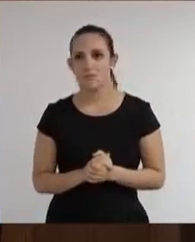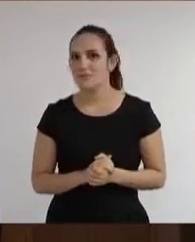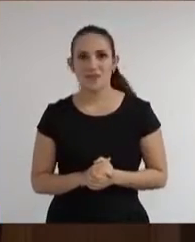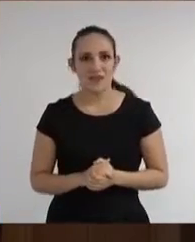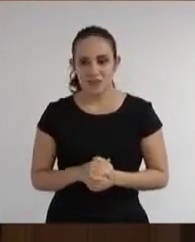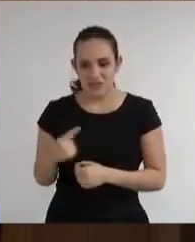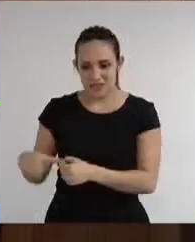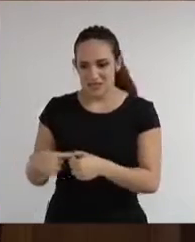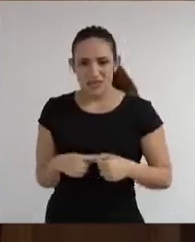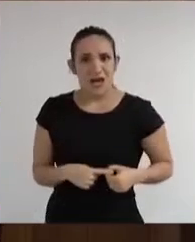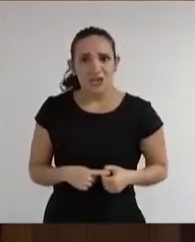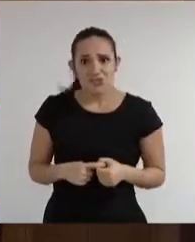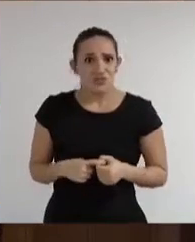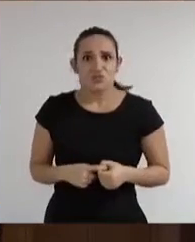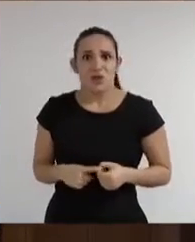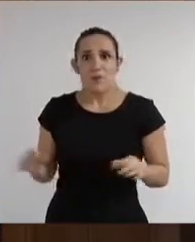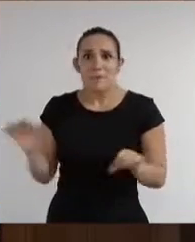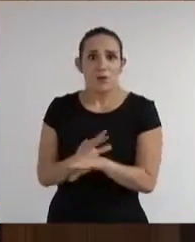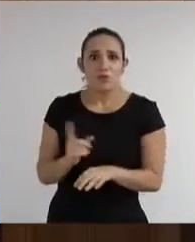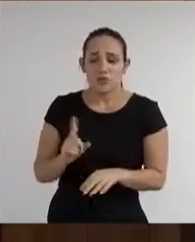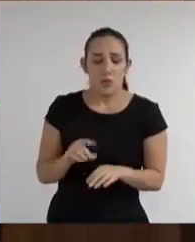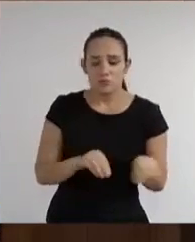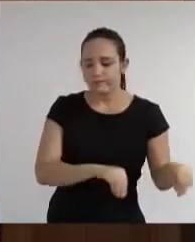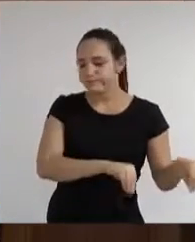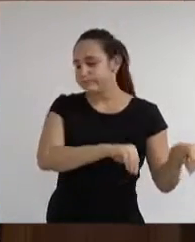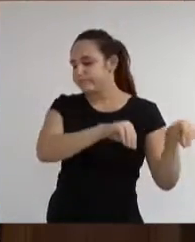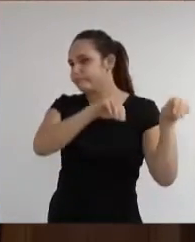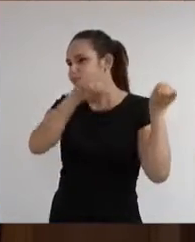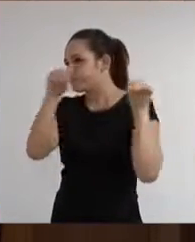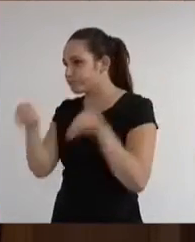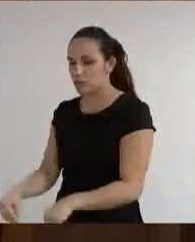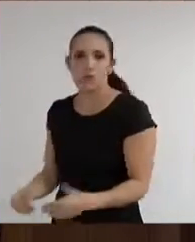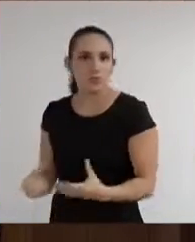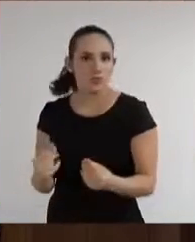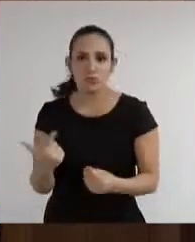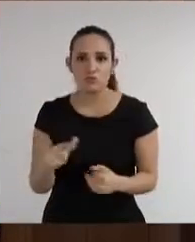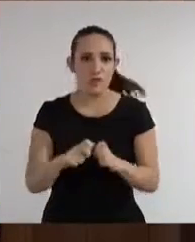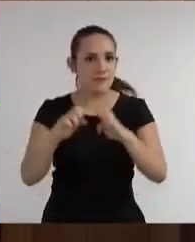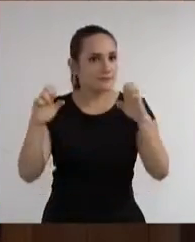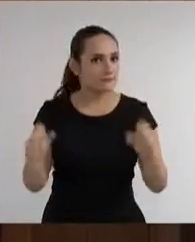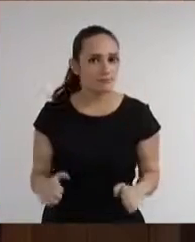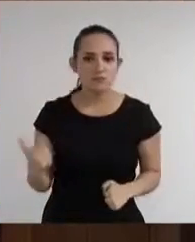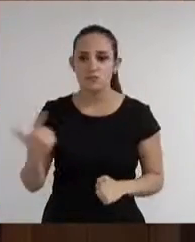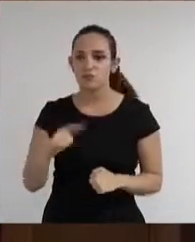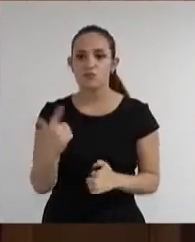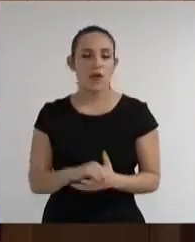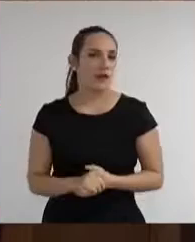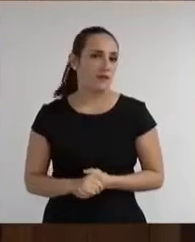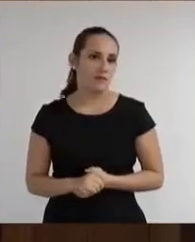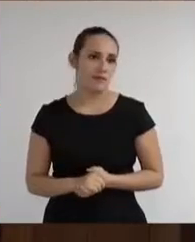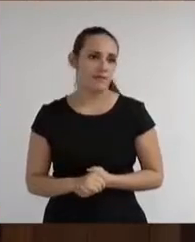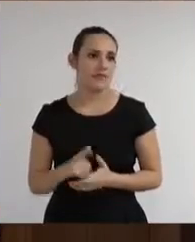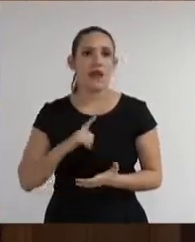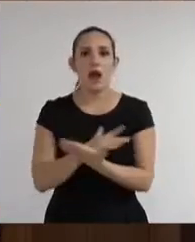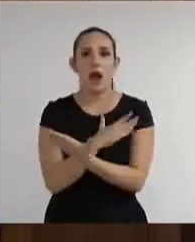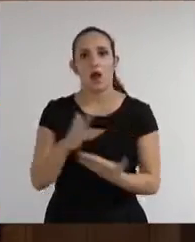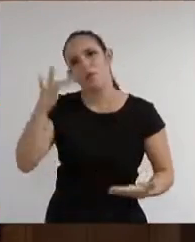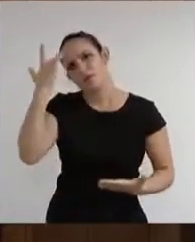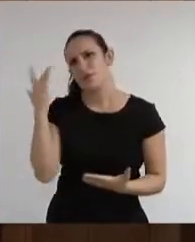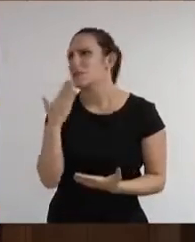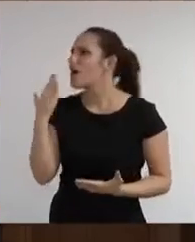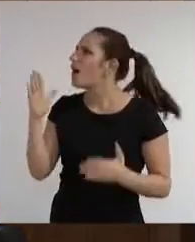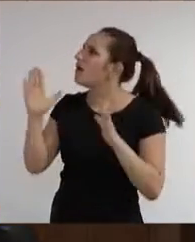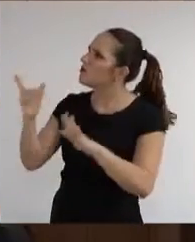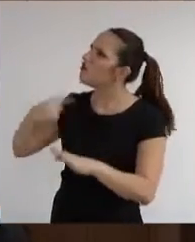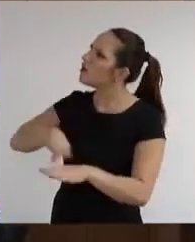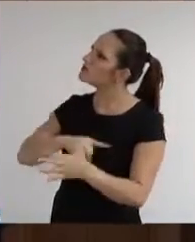zona rural para a zona urbana, e continuam não tendo, a dificuldade é muito grande. Às vezes as pessoas questionam, nós queremos um posto de saúde em